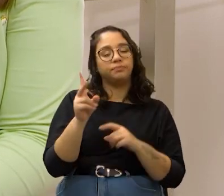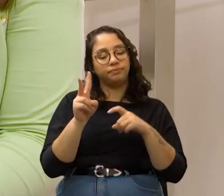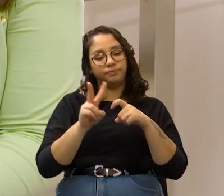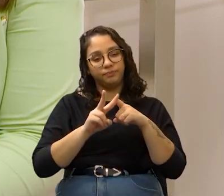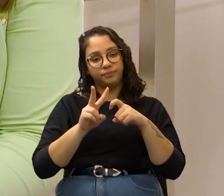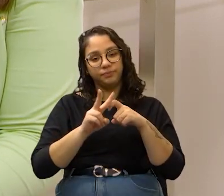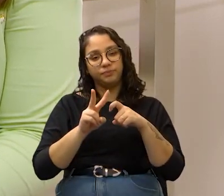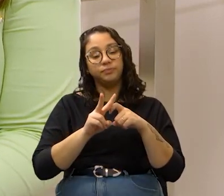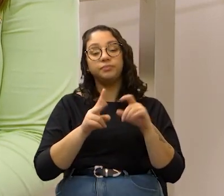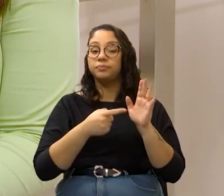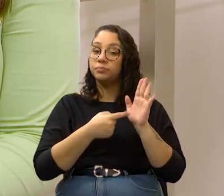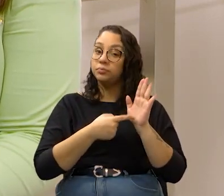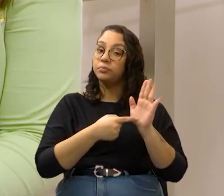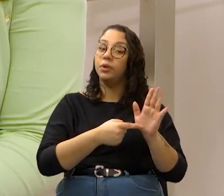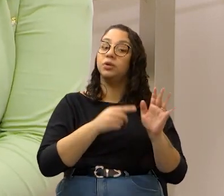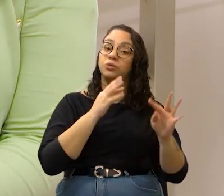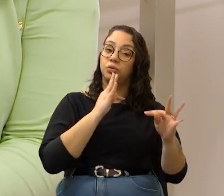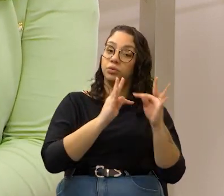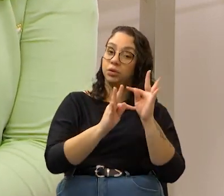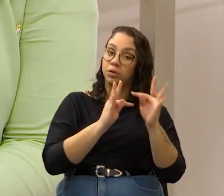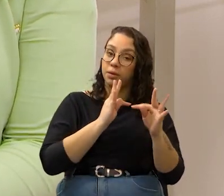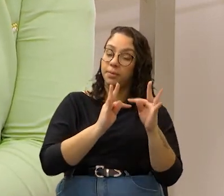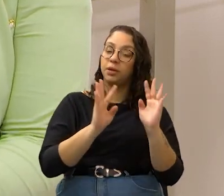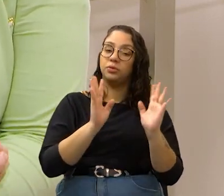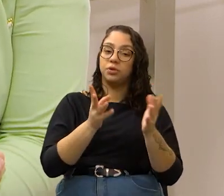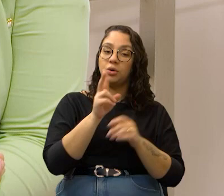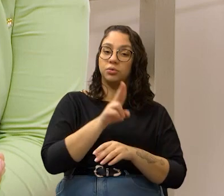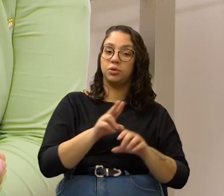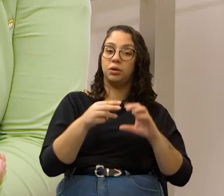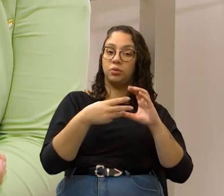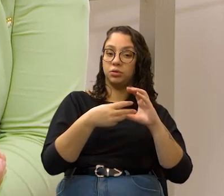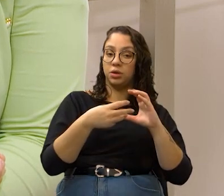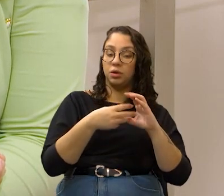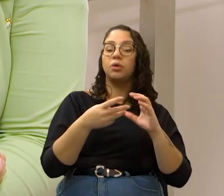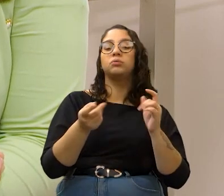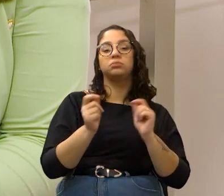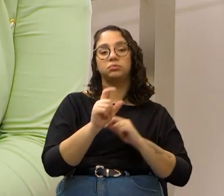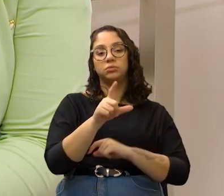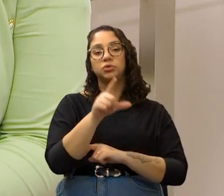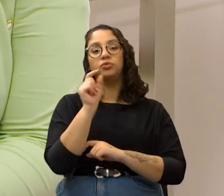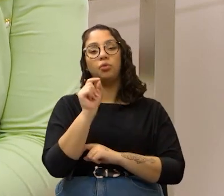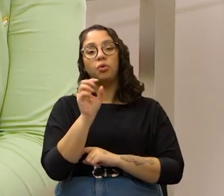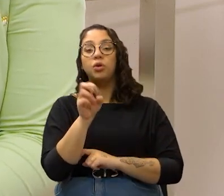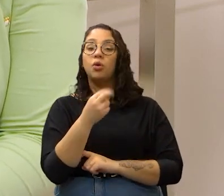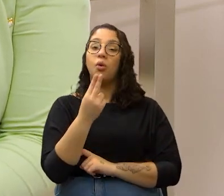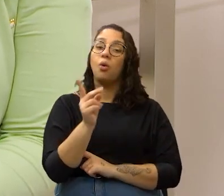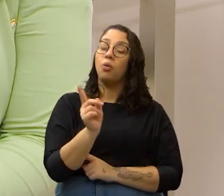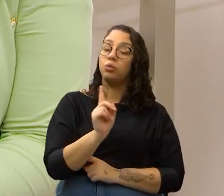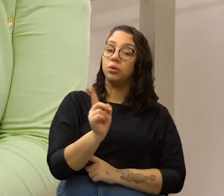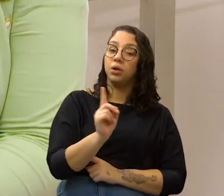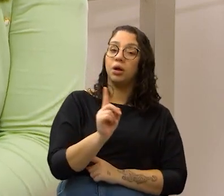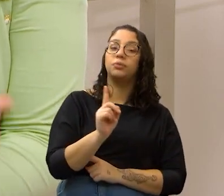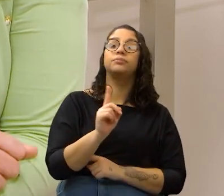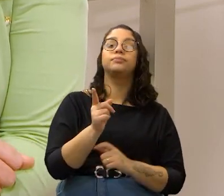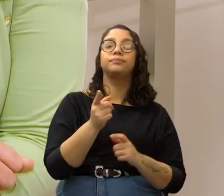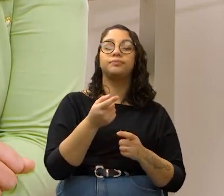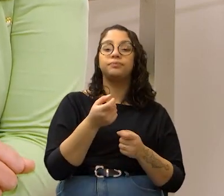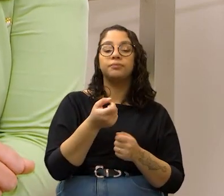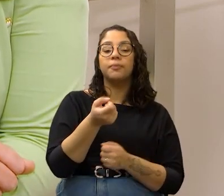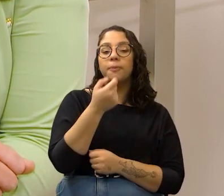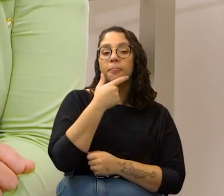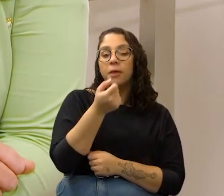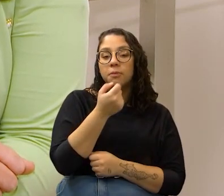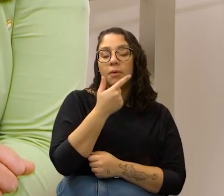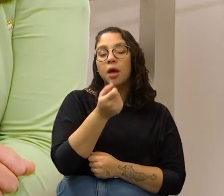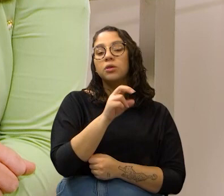Aí o veterinário que indicou o tratamento com as células-tronco pode optar ou não